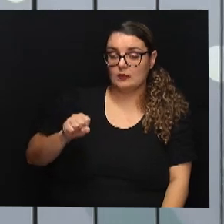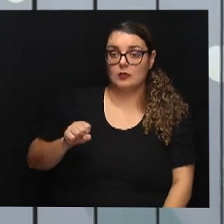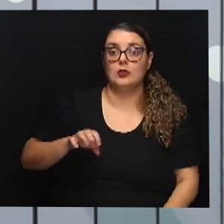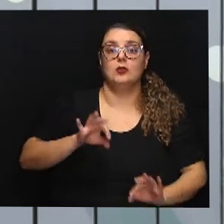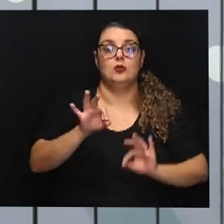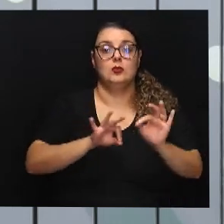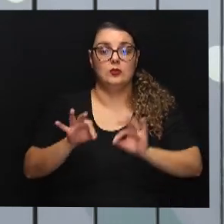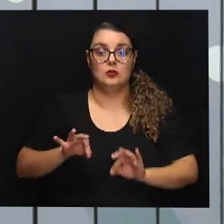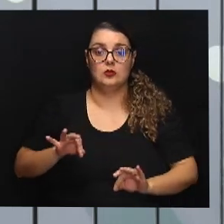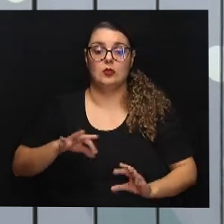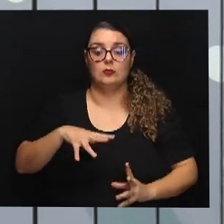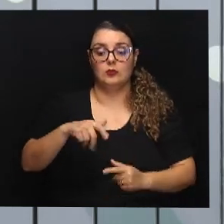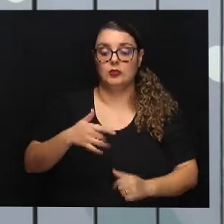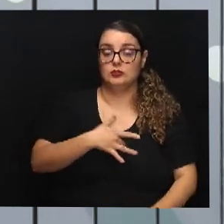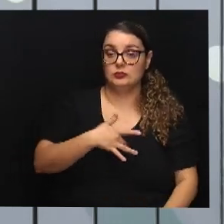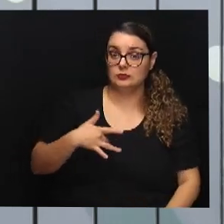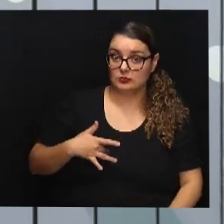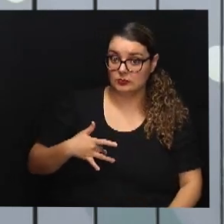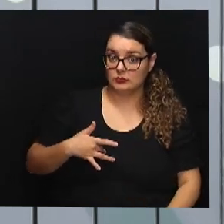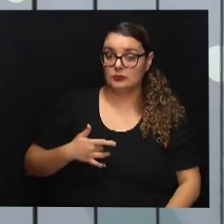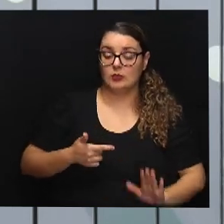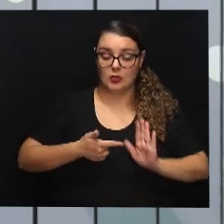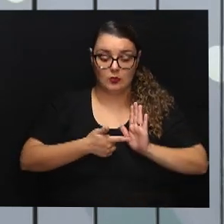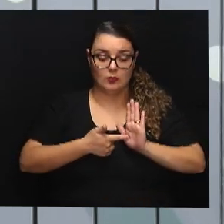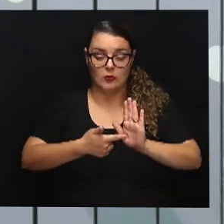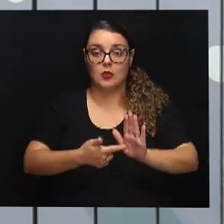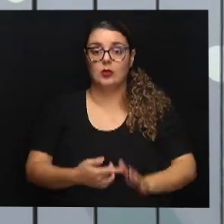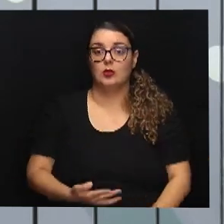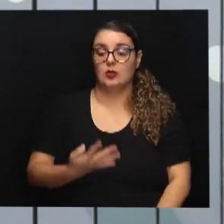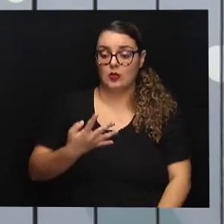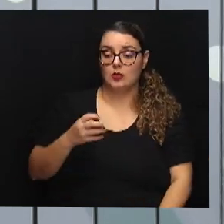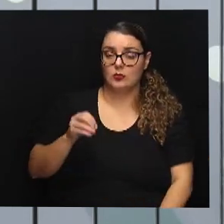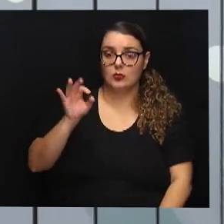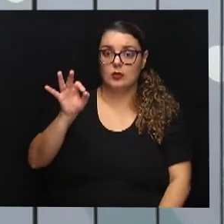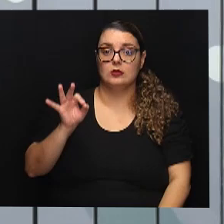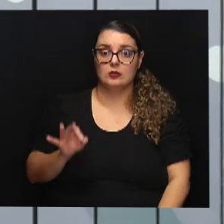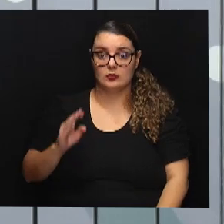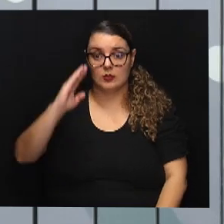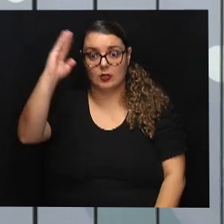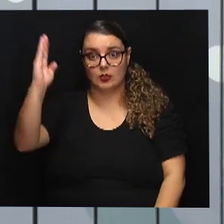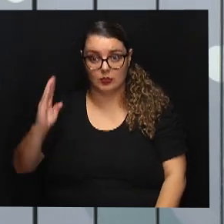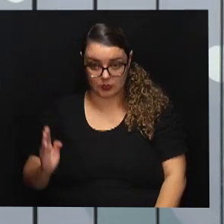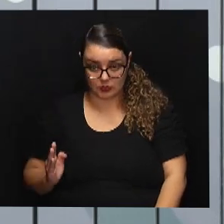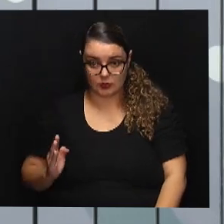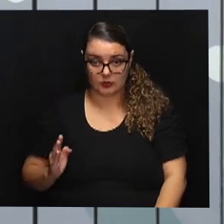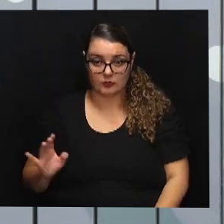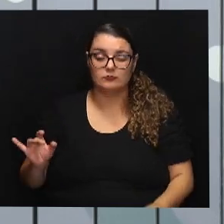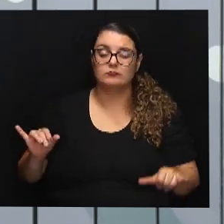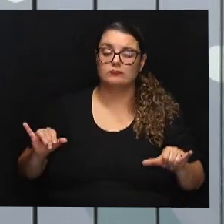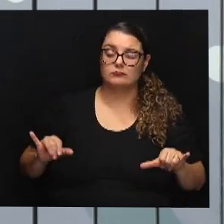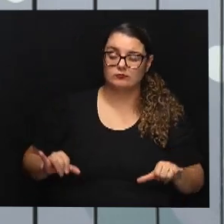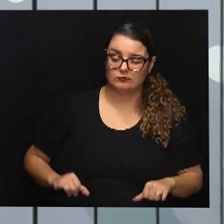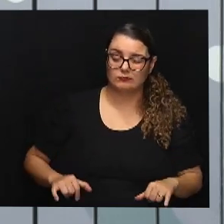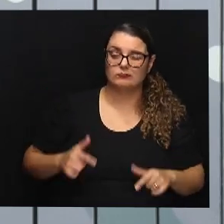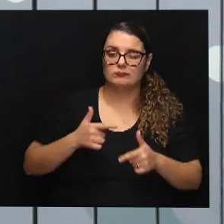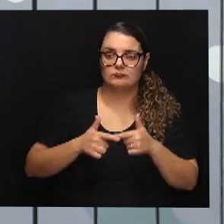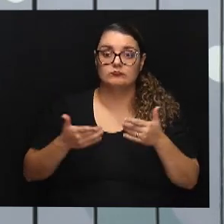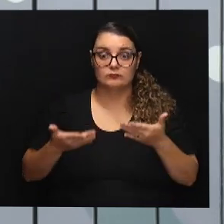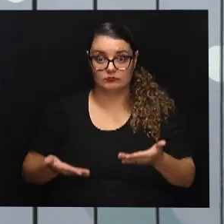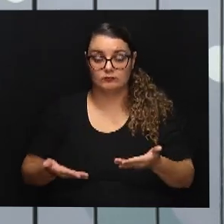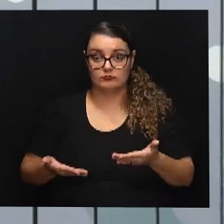até problemas emocionais. Dados da OMS, que é a Organização Mundial da Saúde, apontam